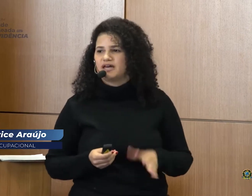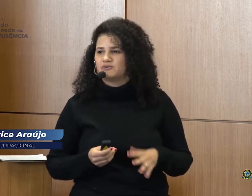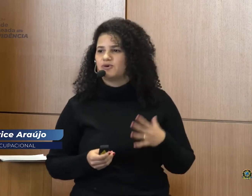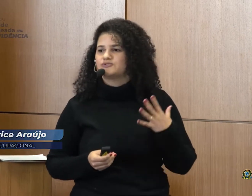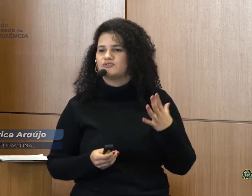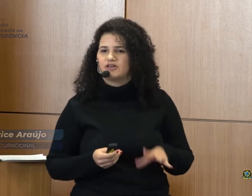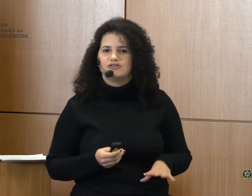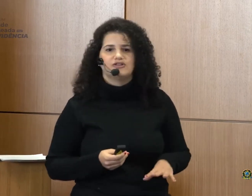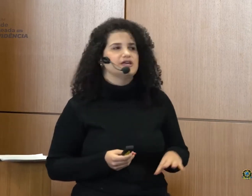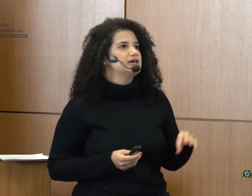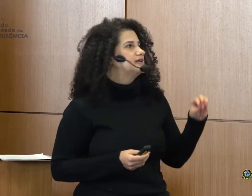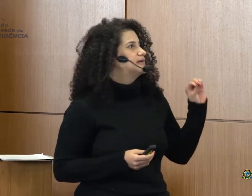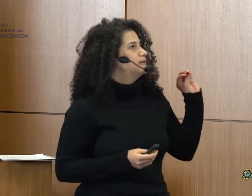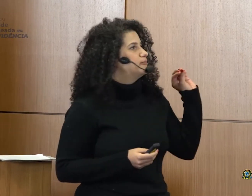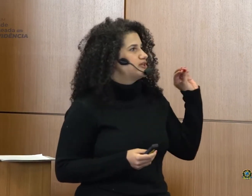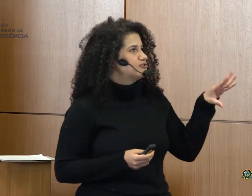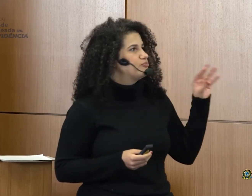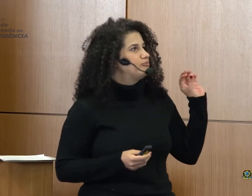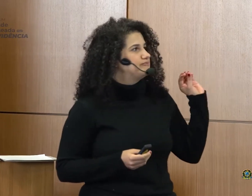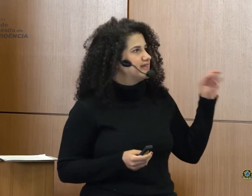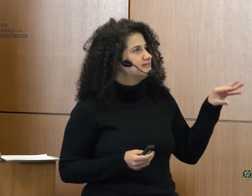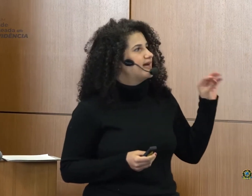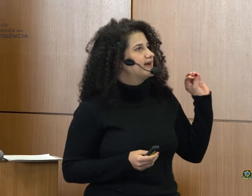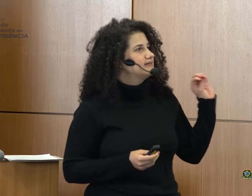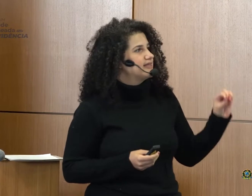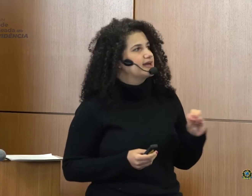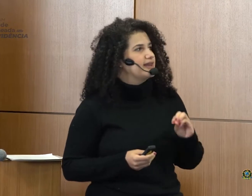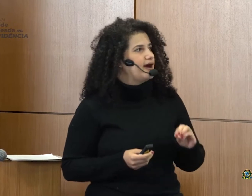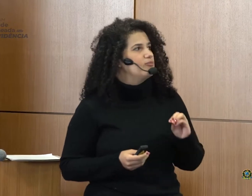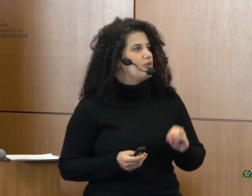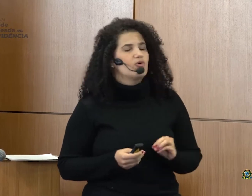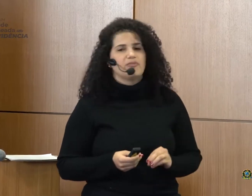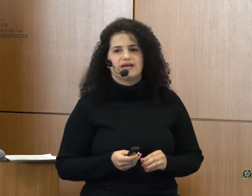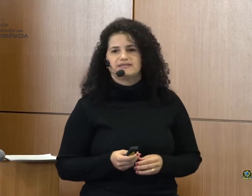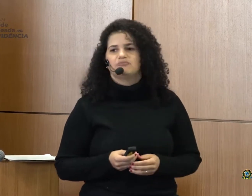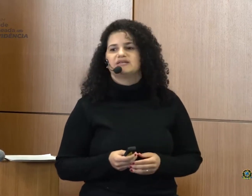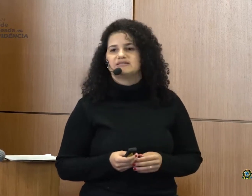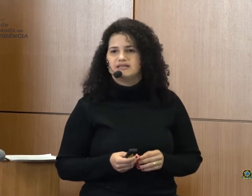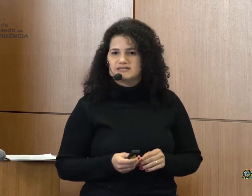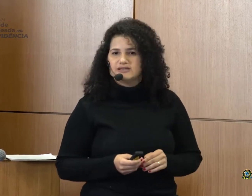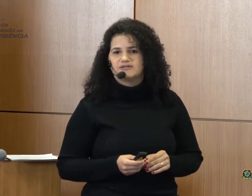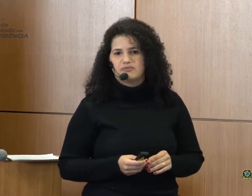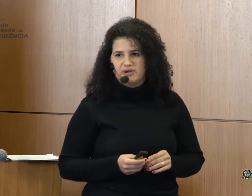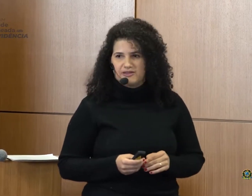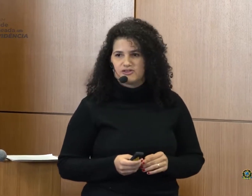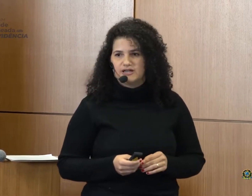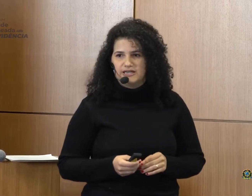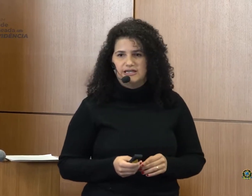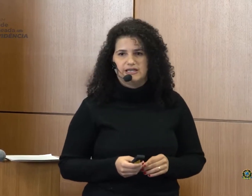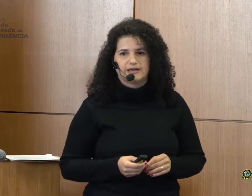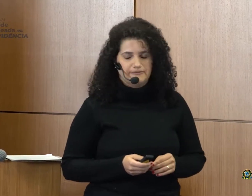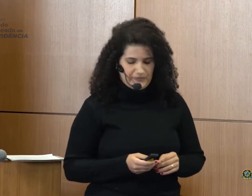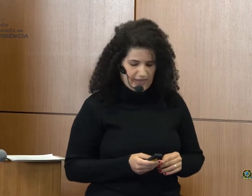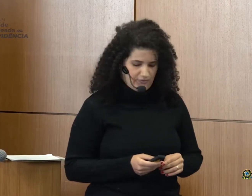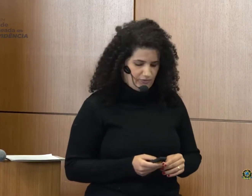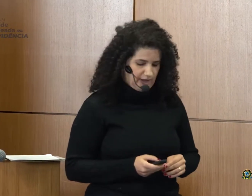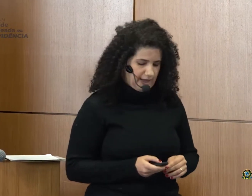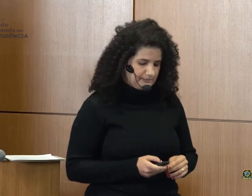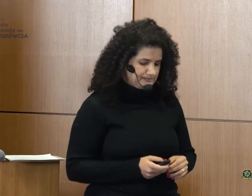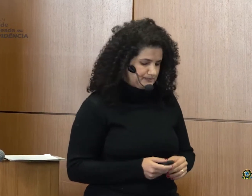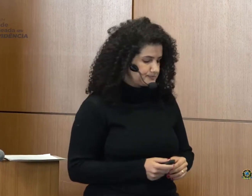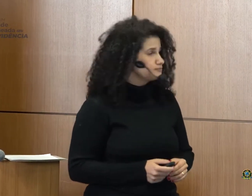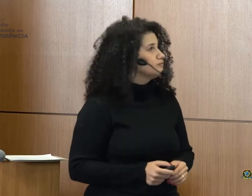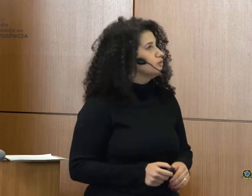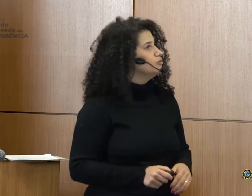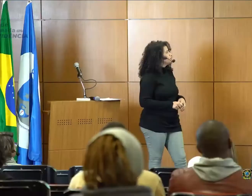também usar no nosso dia a dia para a gente tentar integrar um pouco mais a pesquisa à nossa prática clínica. Né? Eu vou